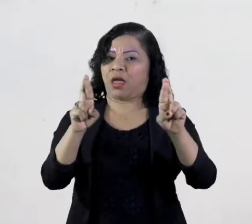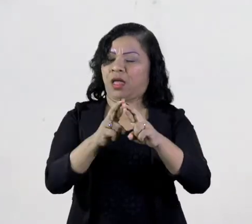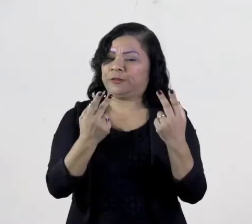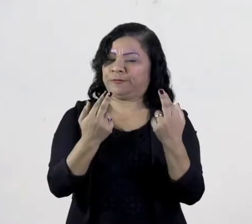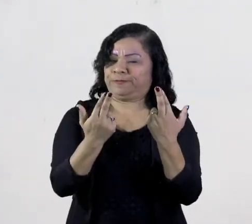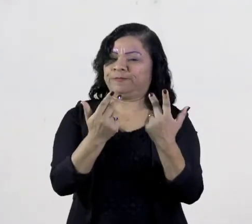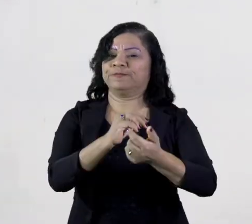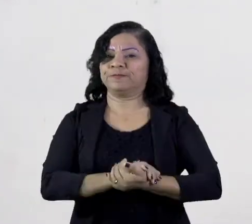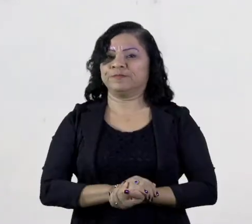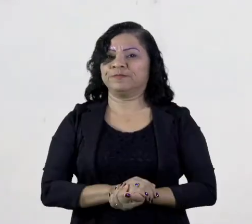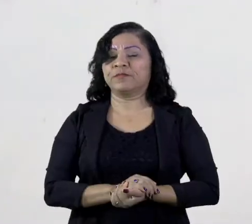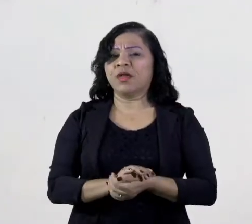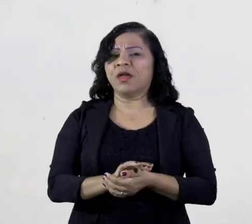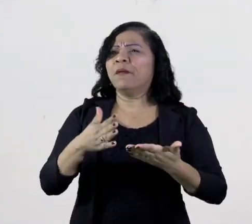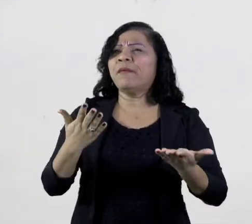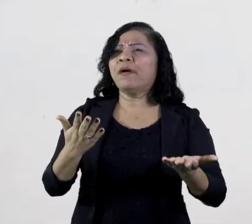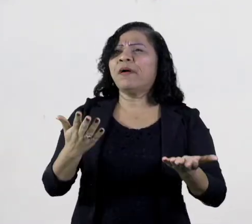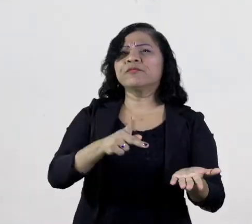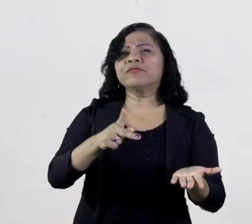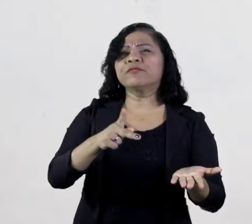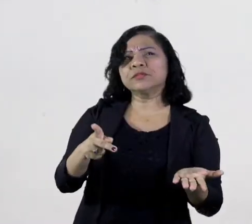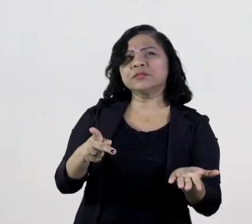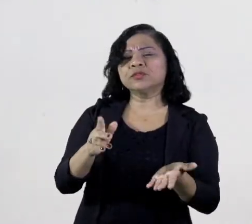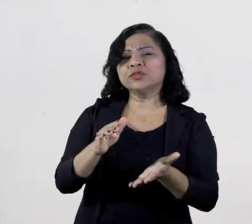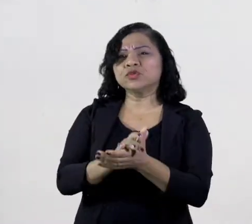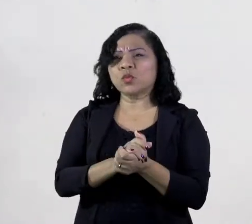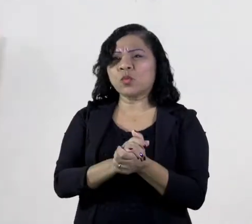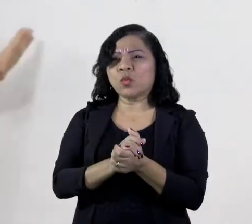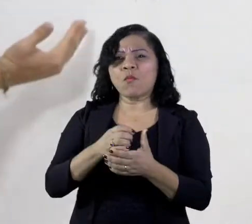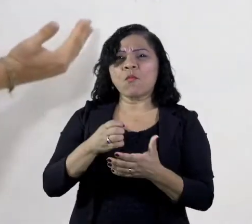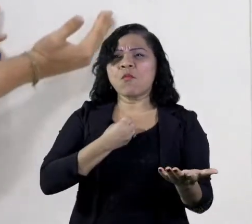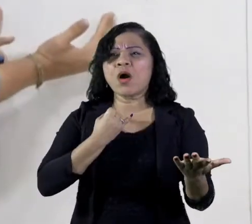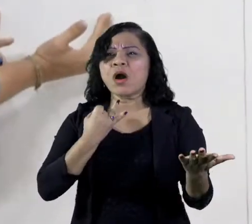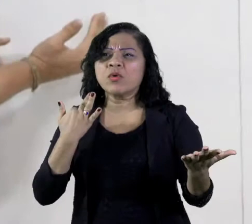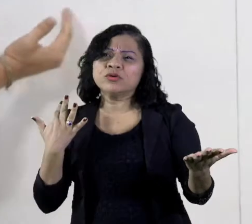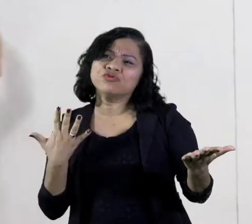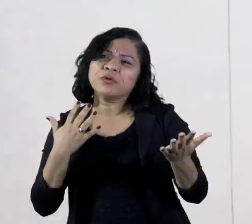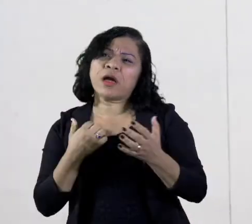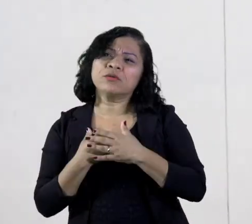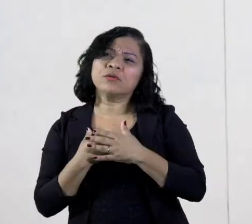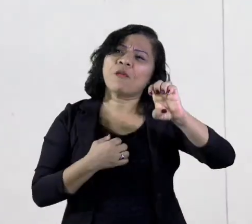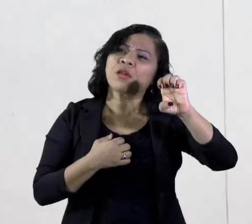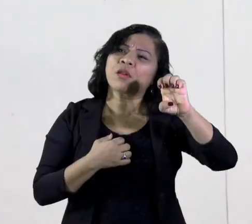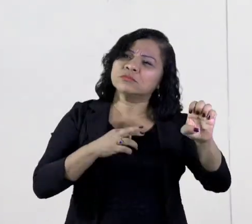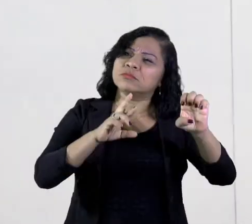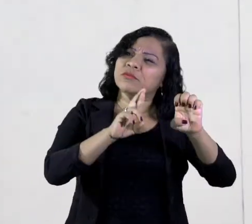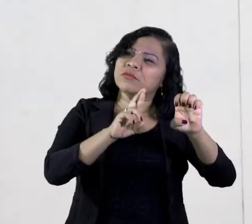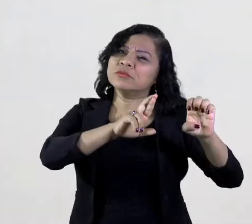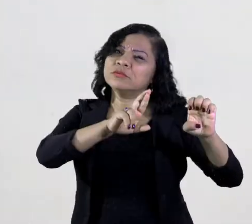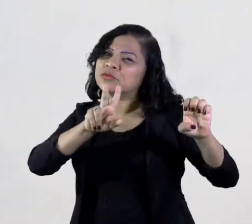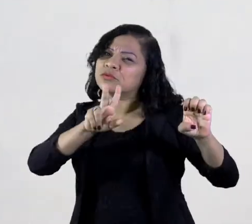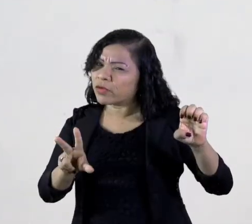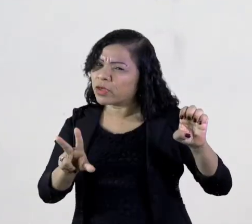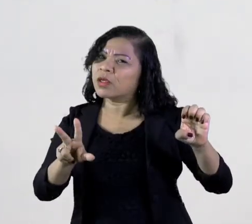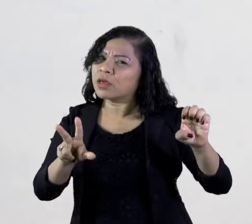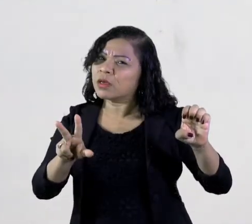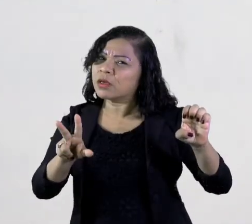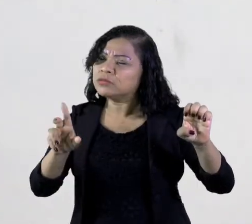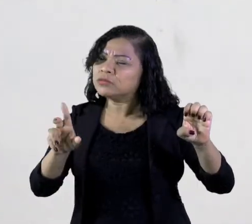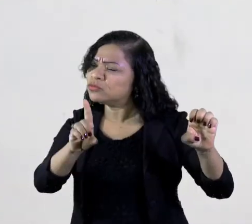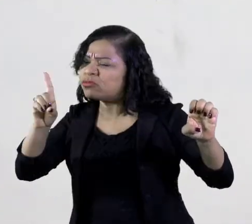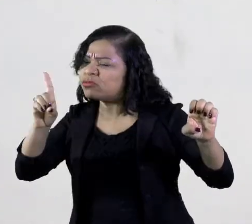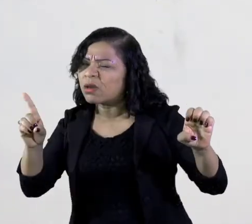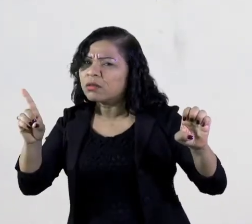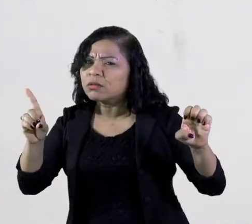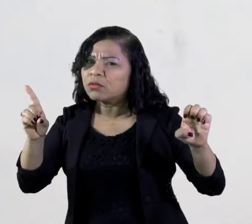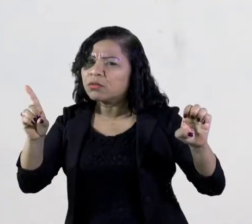Professor, e se a quantidade que tivesse aqui do lado esquerdo fosse diferente da quantidade que tem ali do lado direito? Aí,